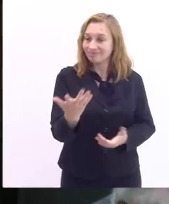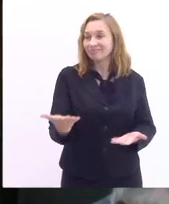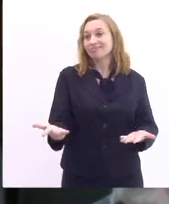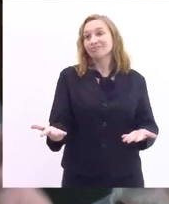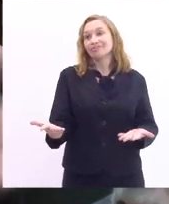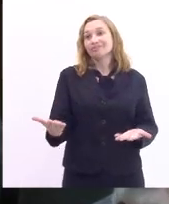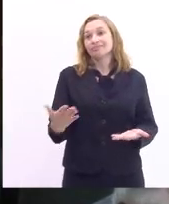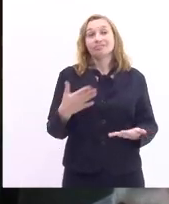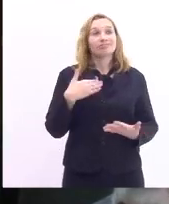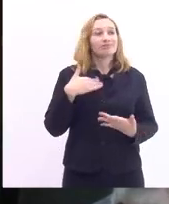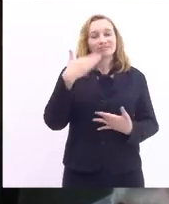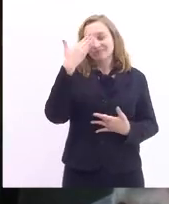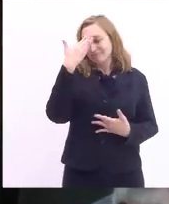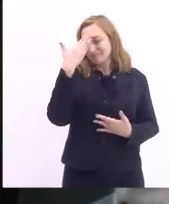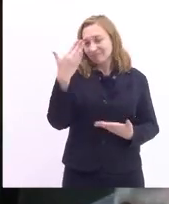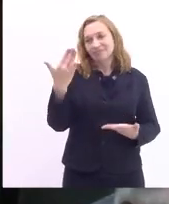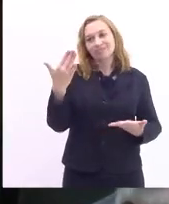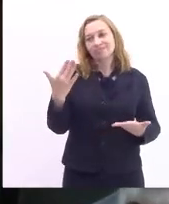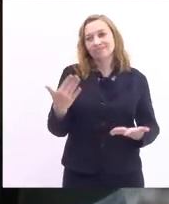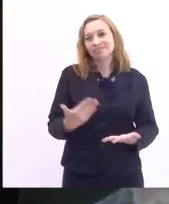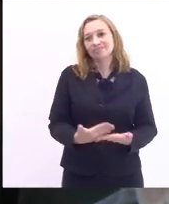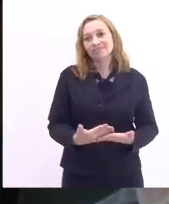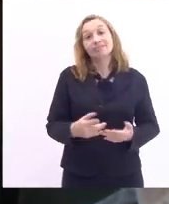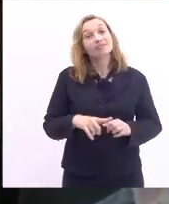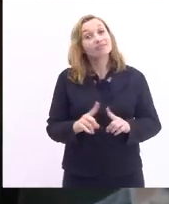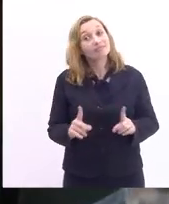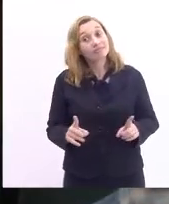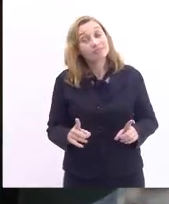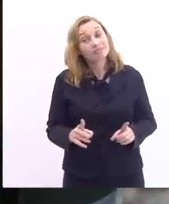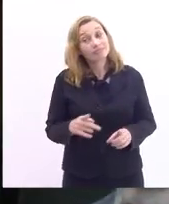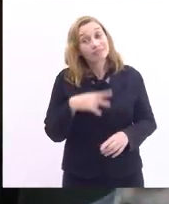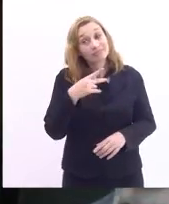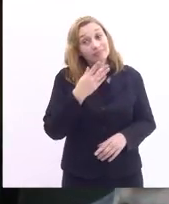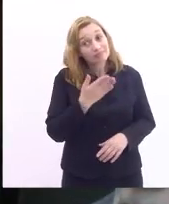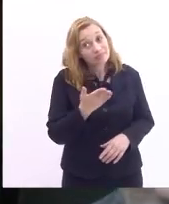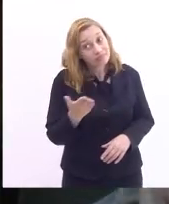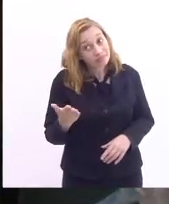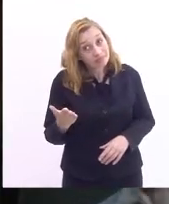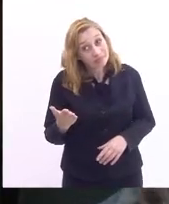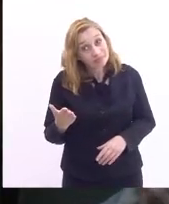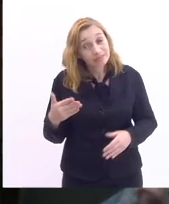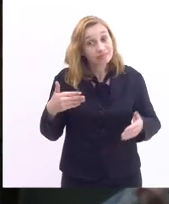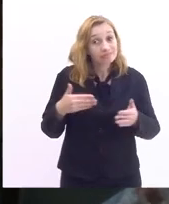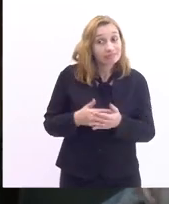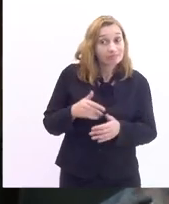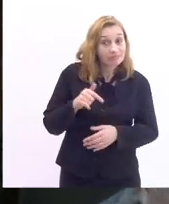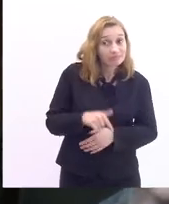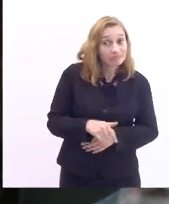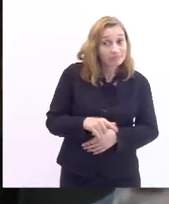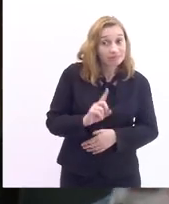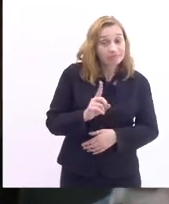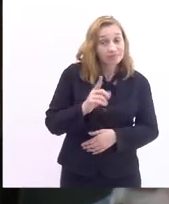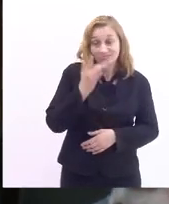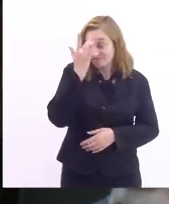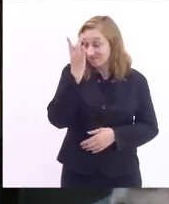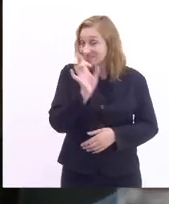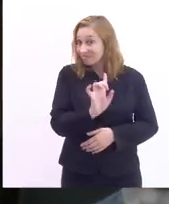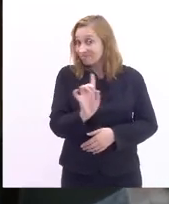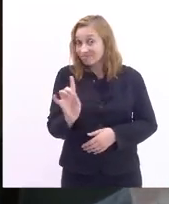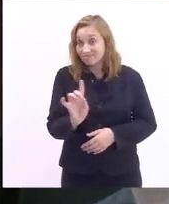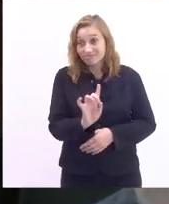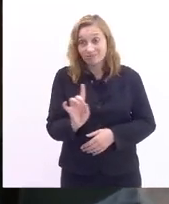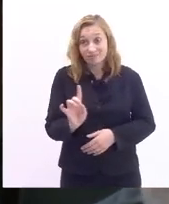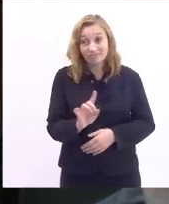eu fico gratificado mais da mesma forma eu digo para vocês para chegar até aqui não foi mole não